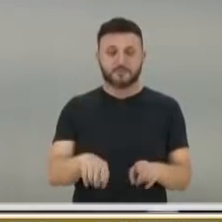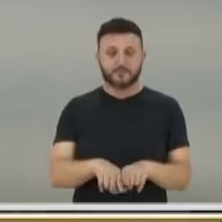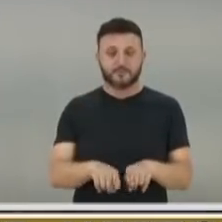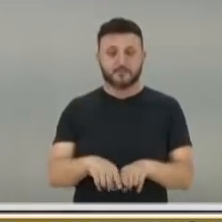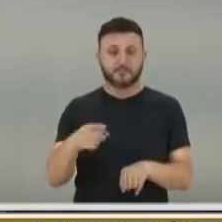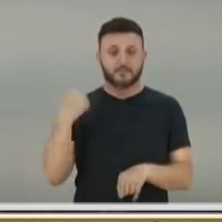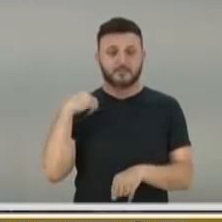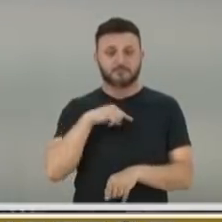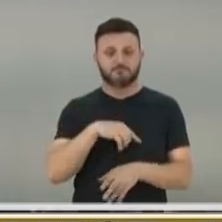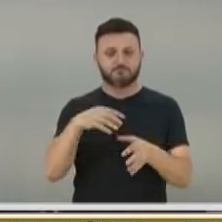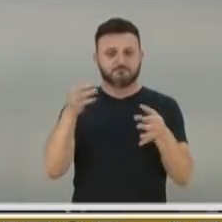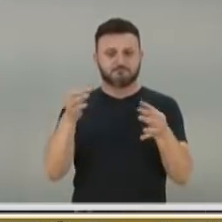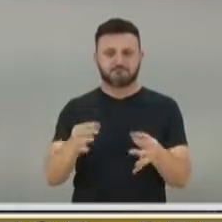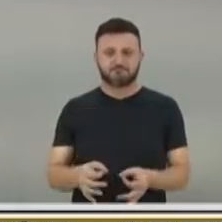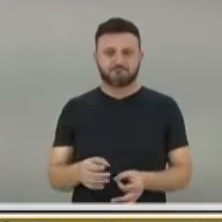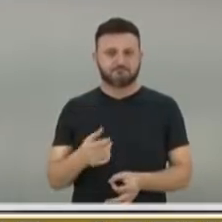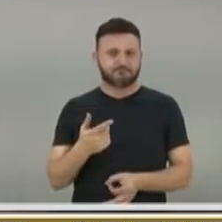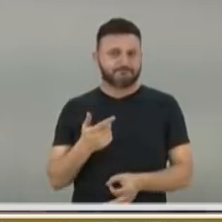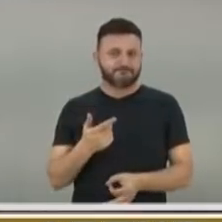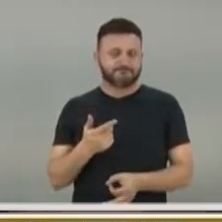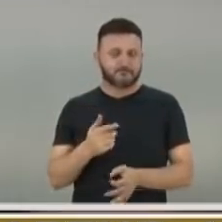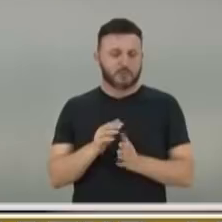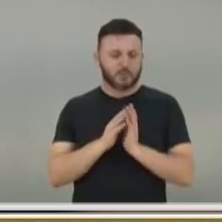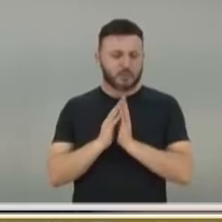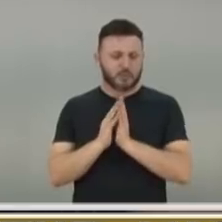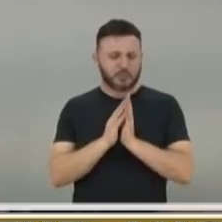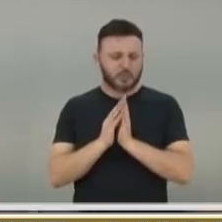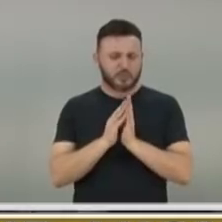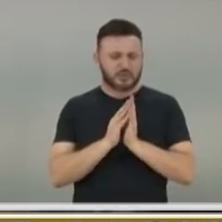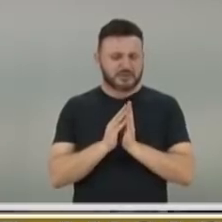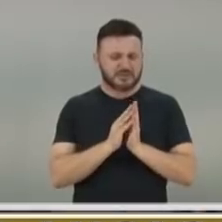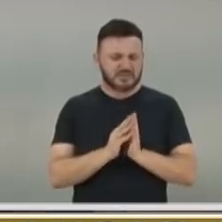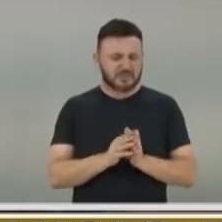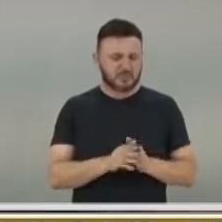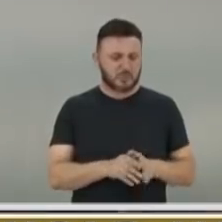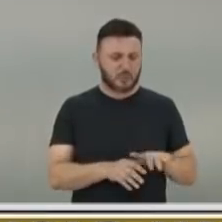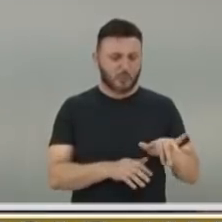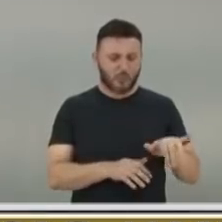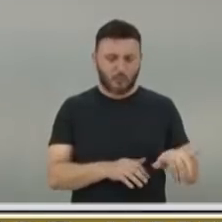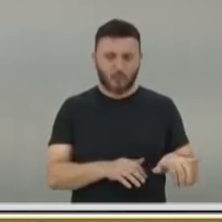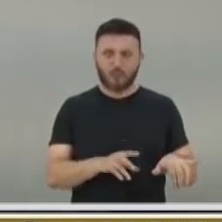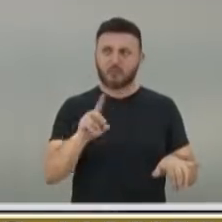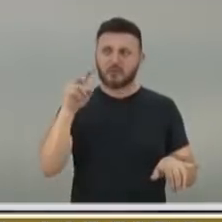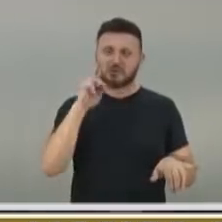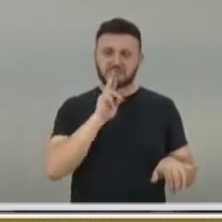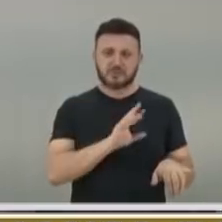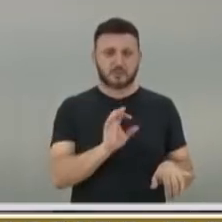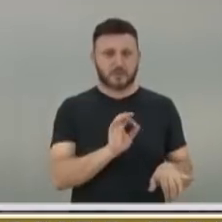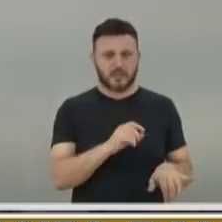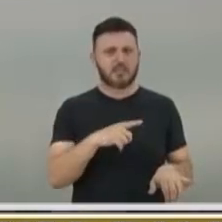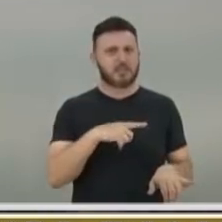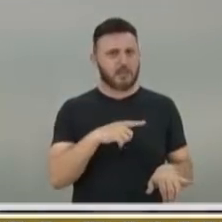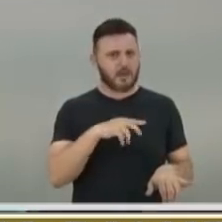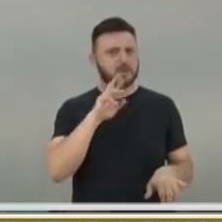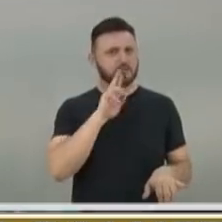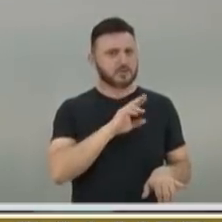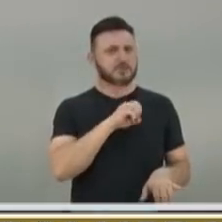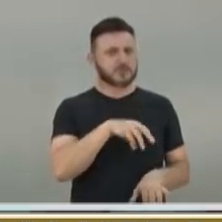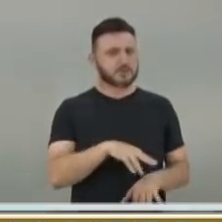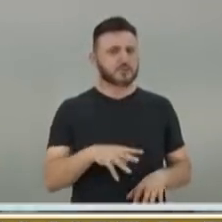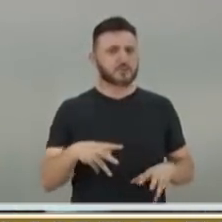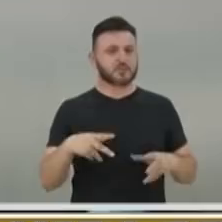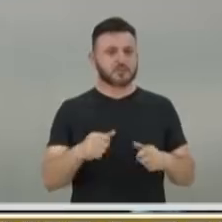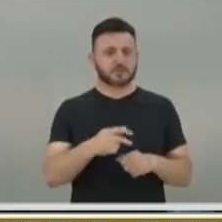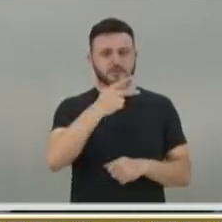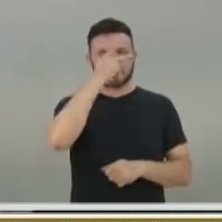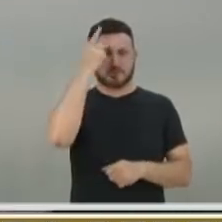certeza que não existe oração que fique sem resposta. Abençoe a nós que aqui estamos. Abençoe as pessoas que nos